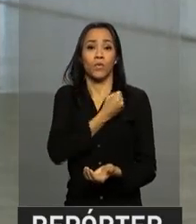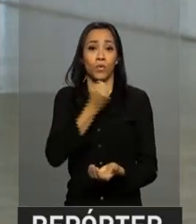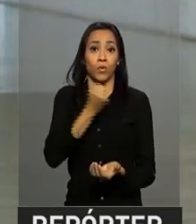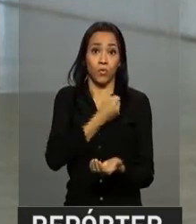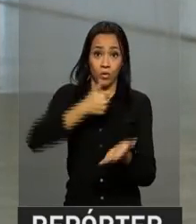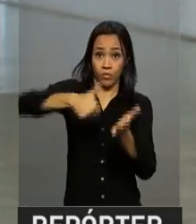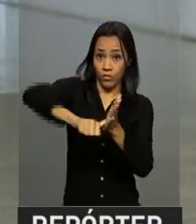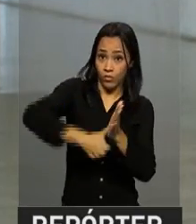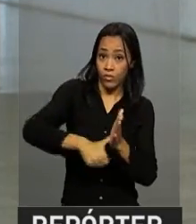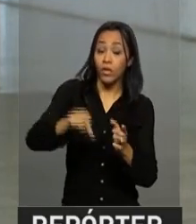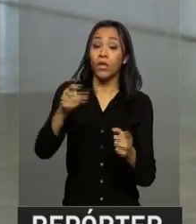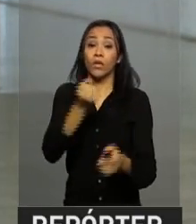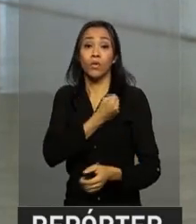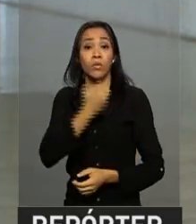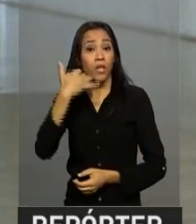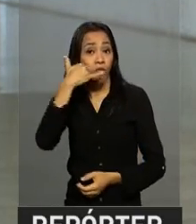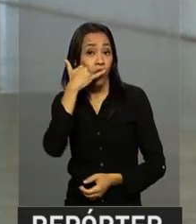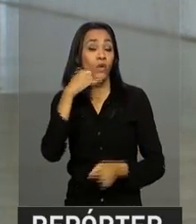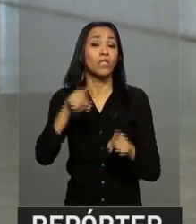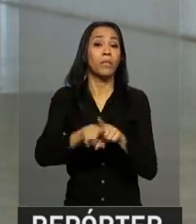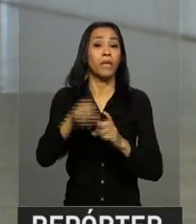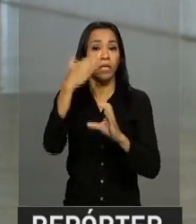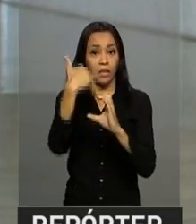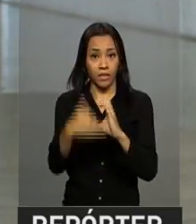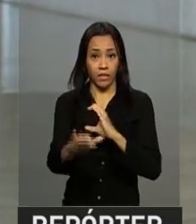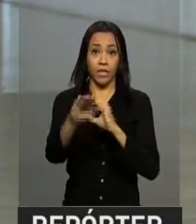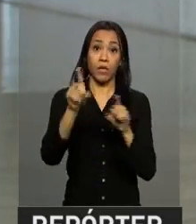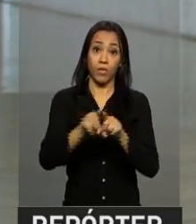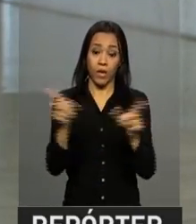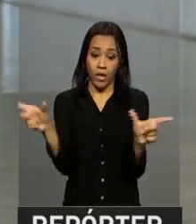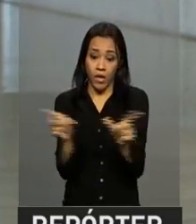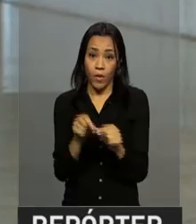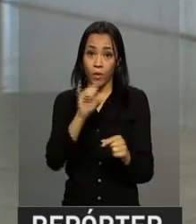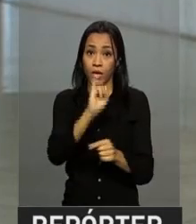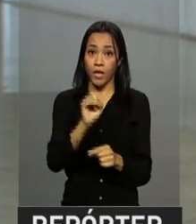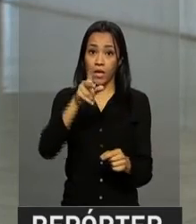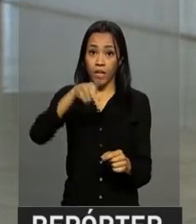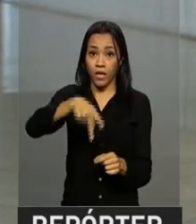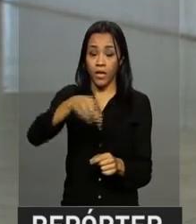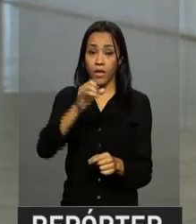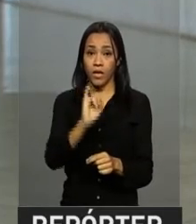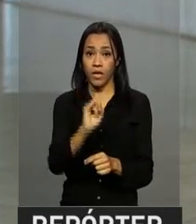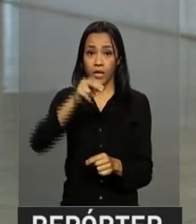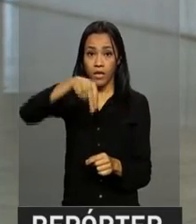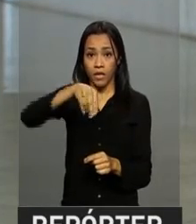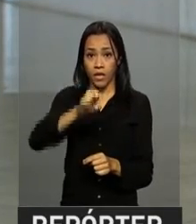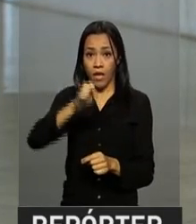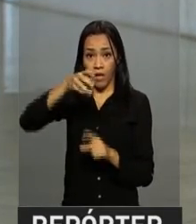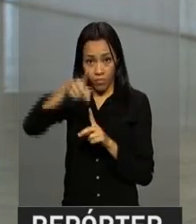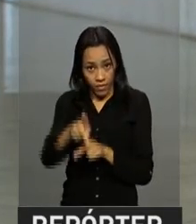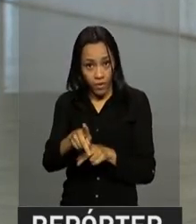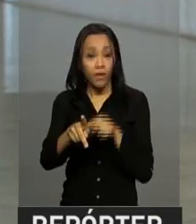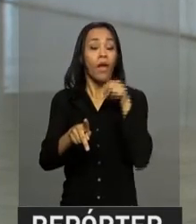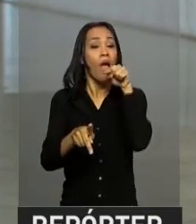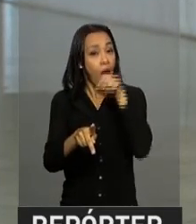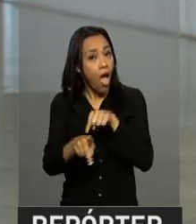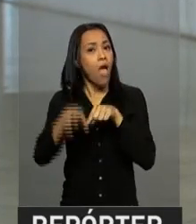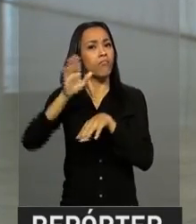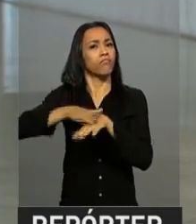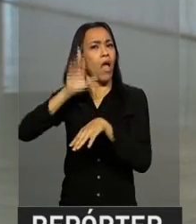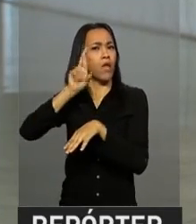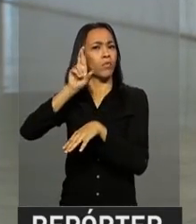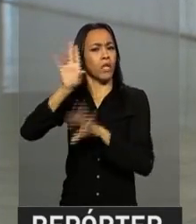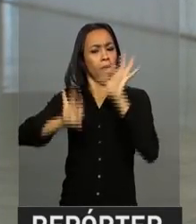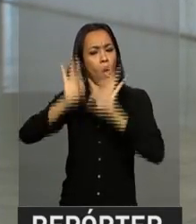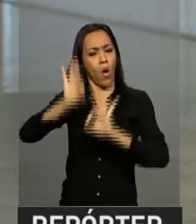de telefone e um endereço de e-mail, já que o INEP, o Instituto Nacional de Estudos e Pesquisas Educacionais Anísio Teixeira, que é